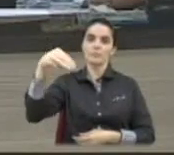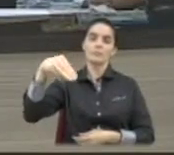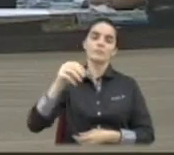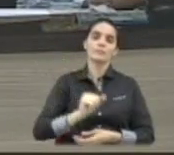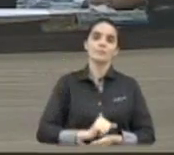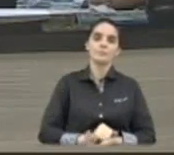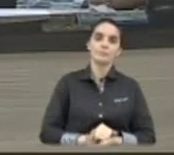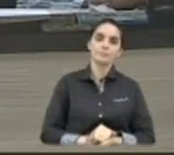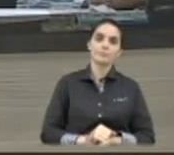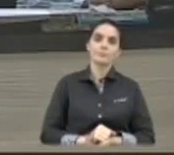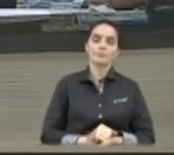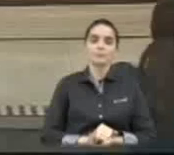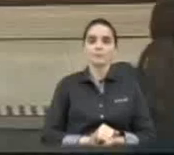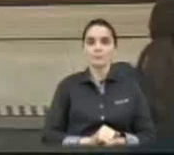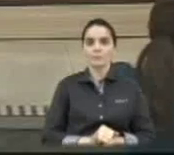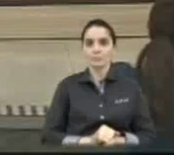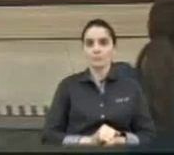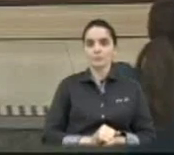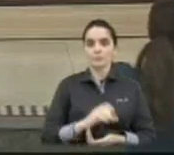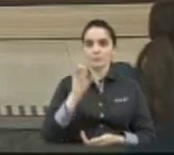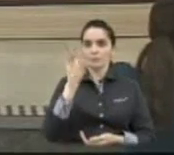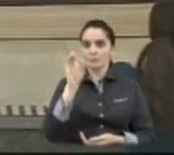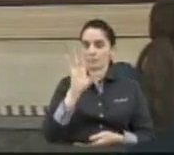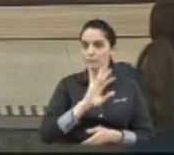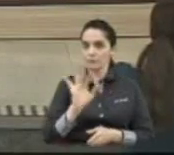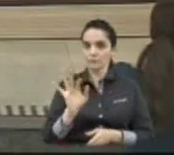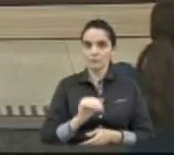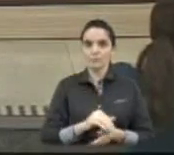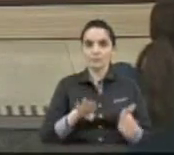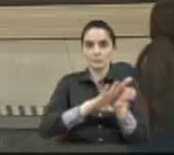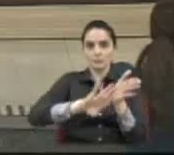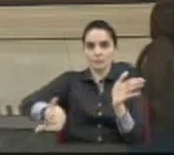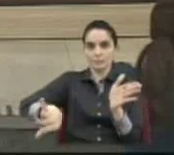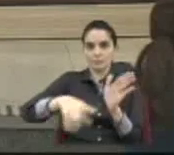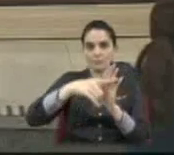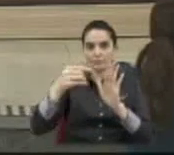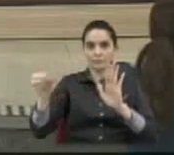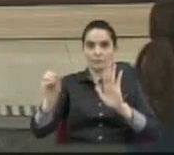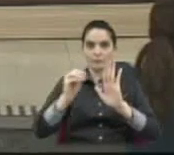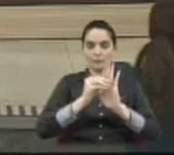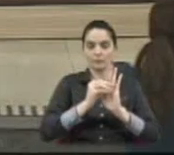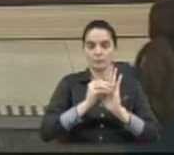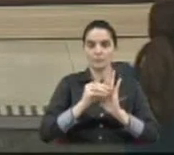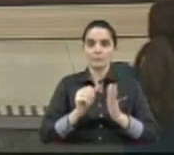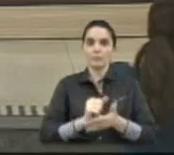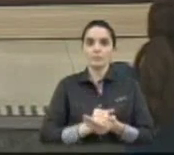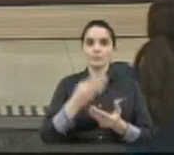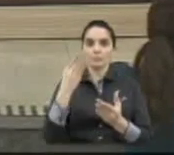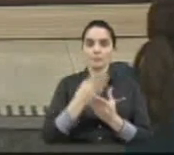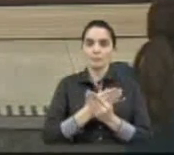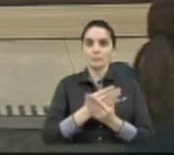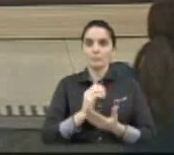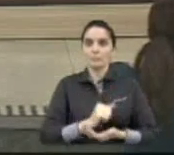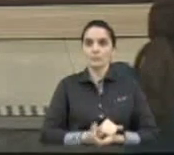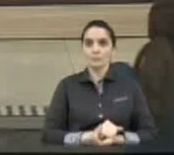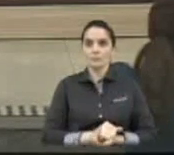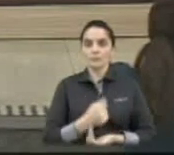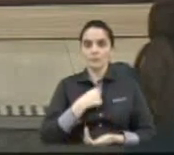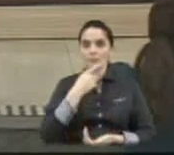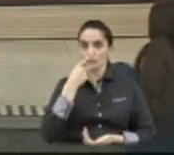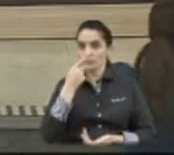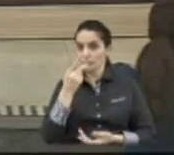Sim. Sim, só... Está retirada a emenda 248, só protocolo... quero lembrar que eu falei o